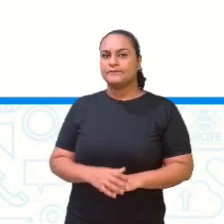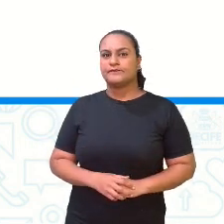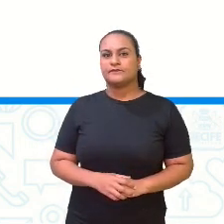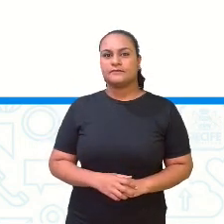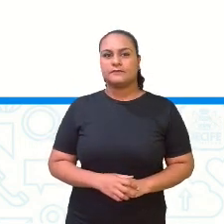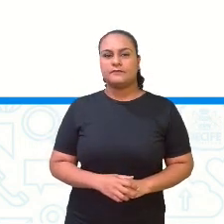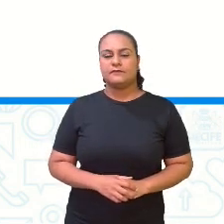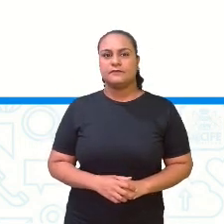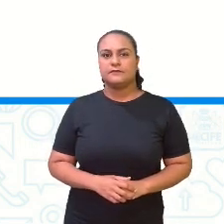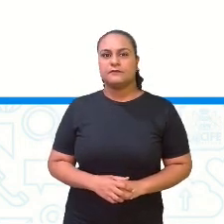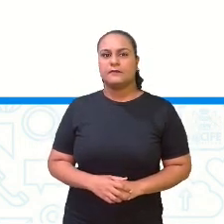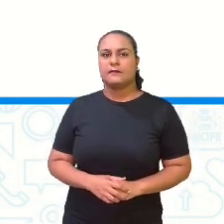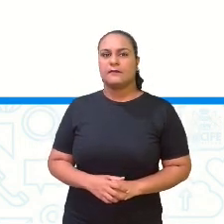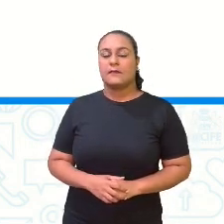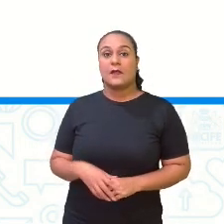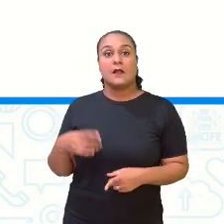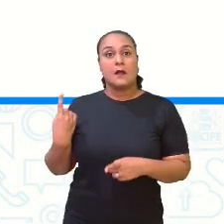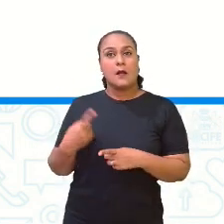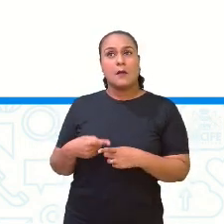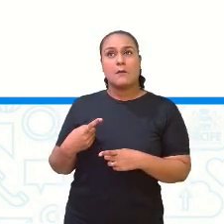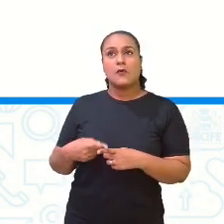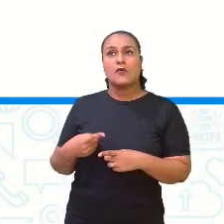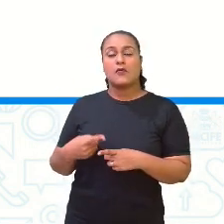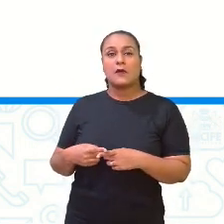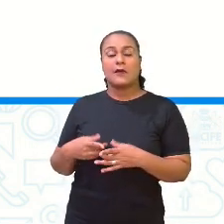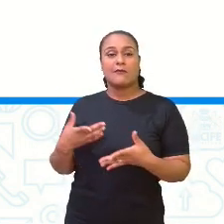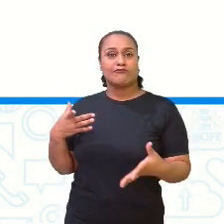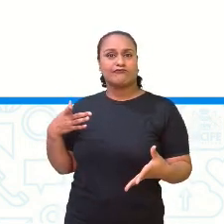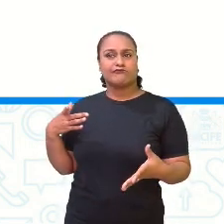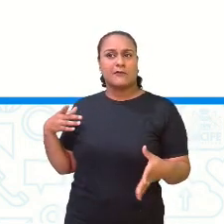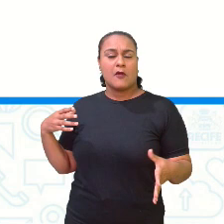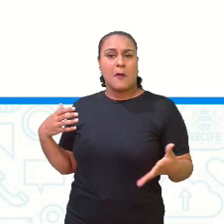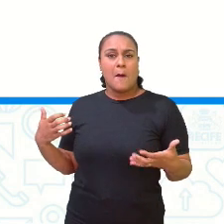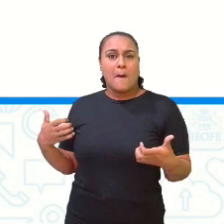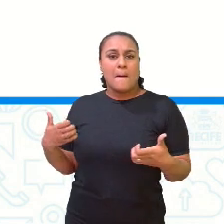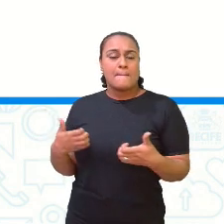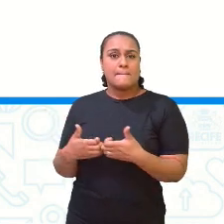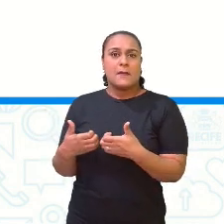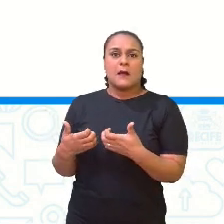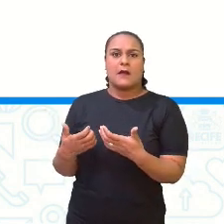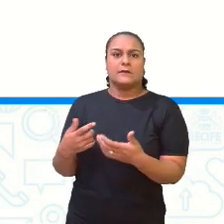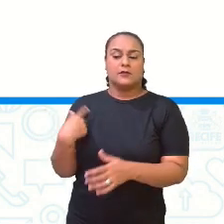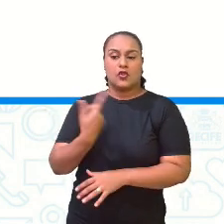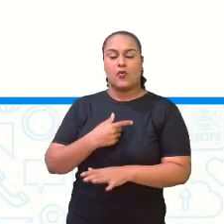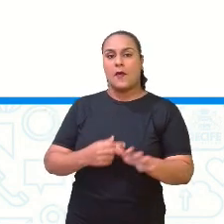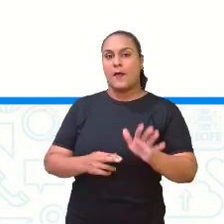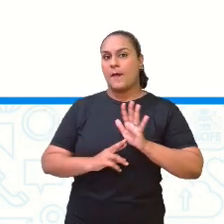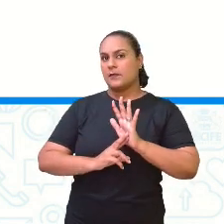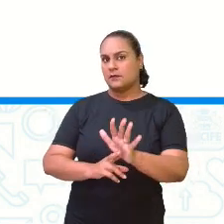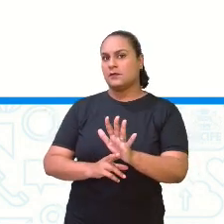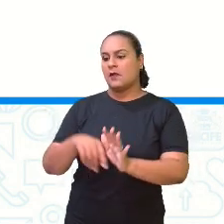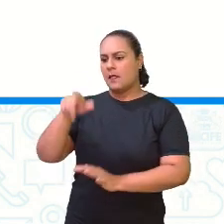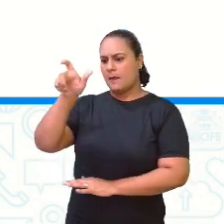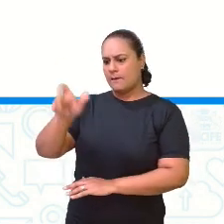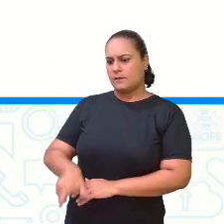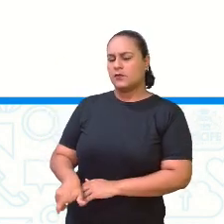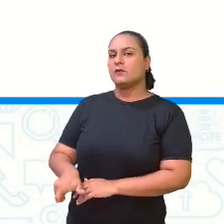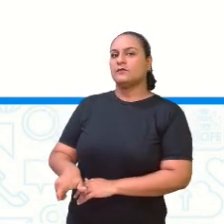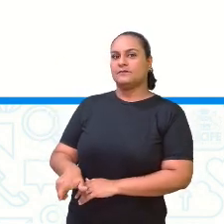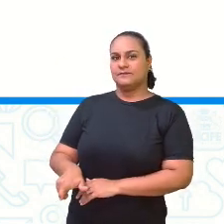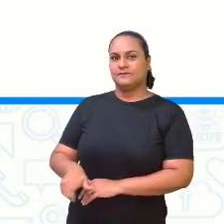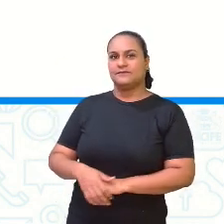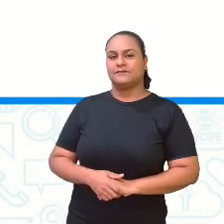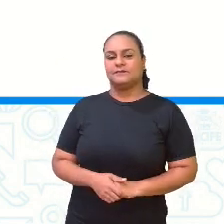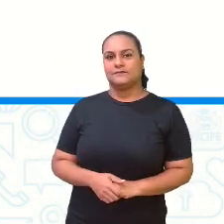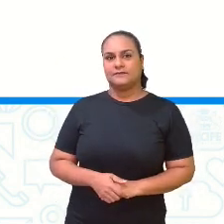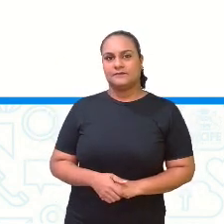Foi muito mais próximo do que nós temos como a nossa representação da figura humana, né, como seres